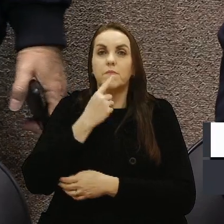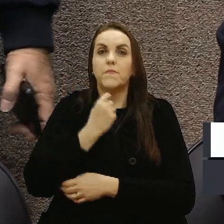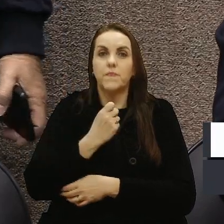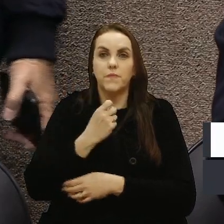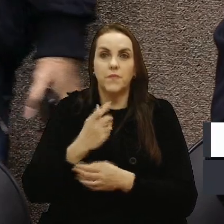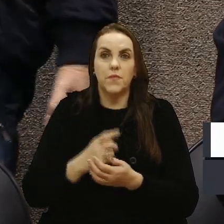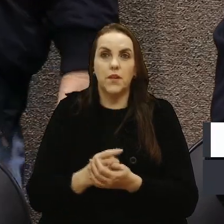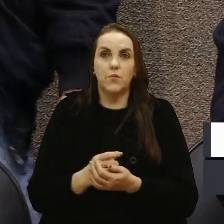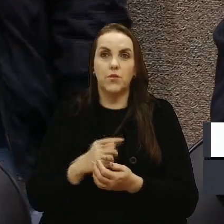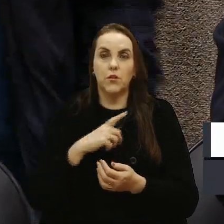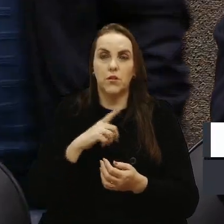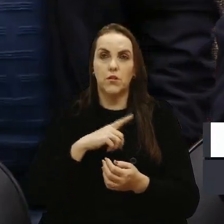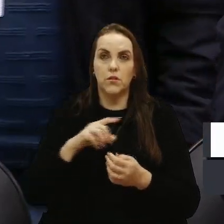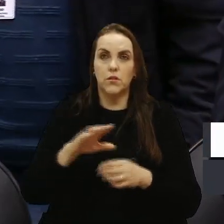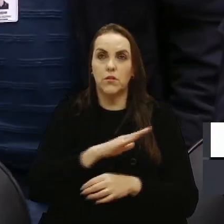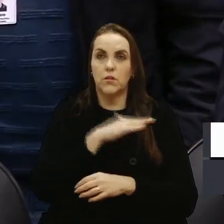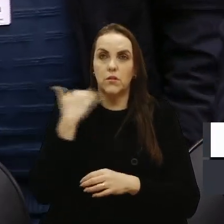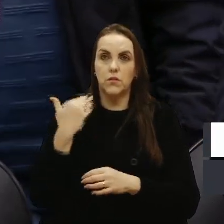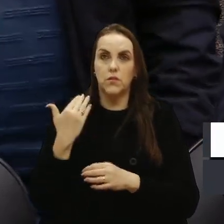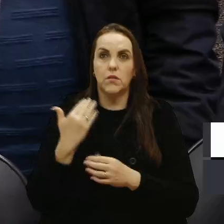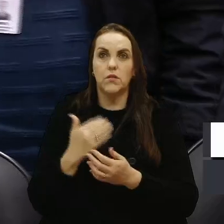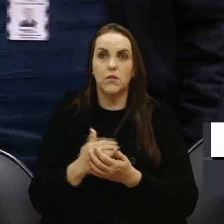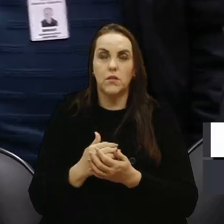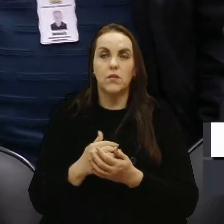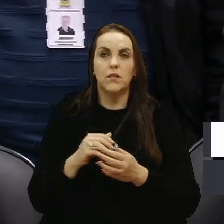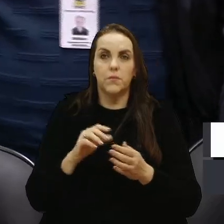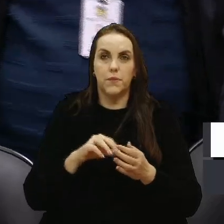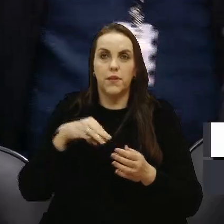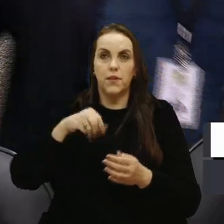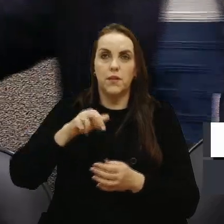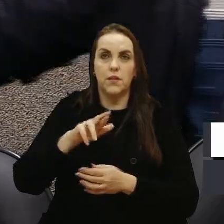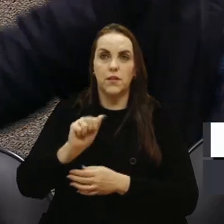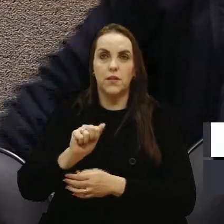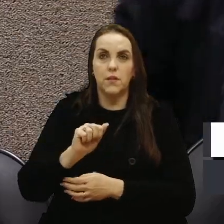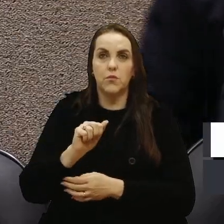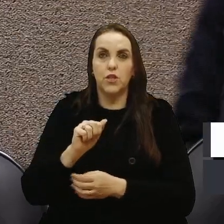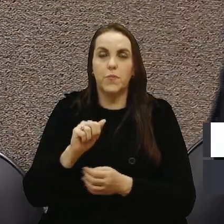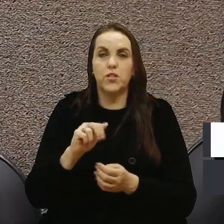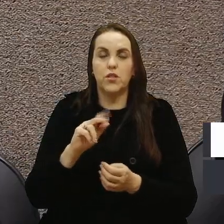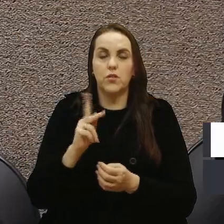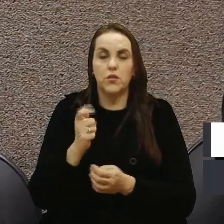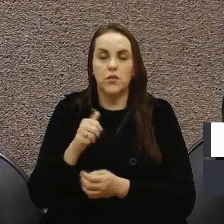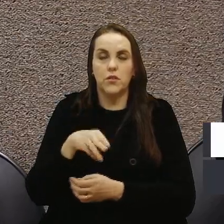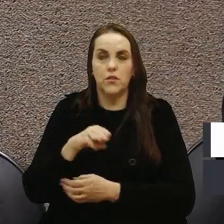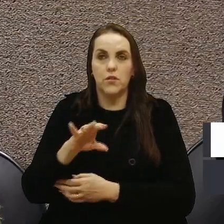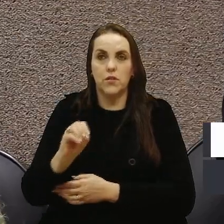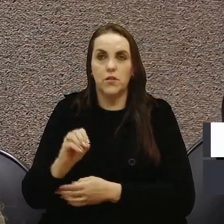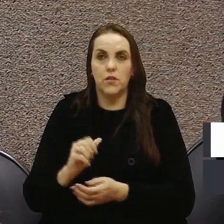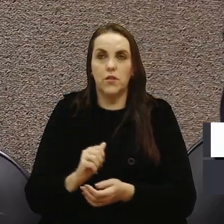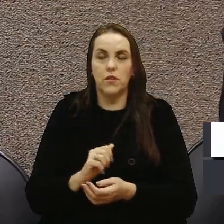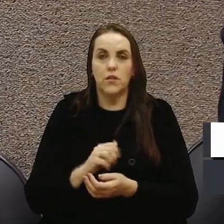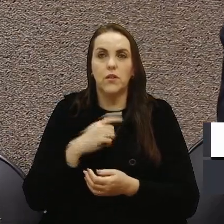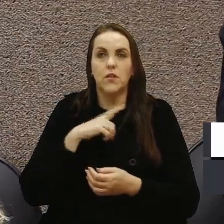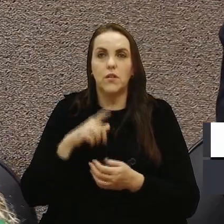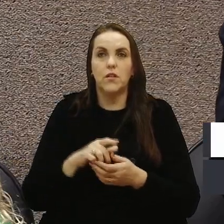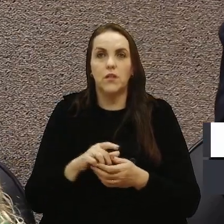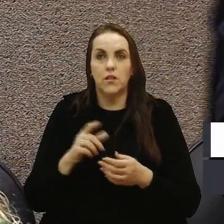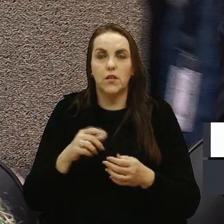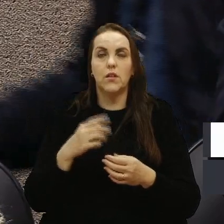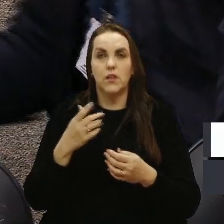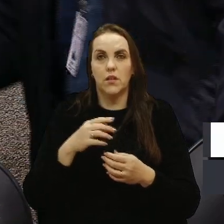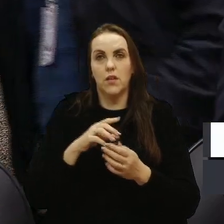pelo falecimento de Maria Hermínia Dreyer aos 92 anos, mãe do nosso assessor político João Maria